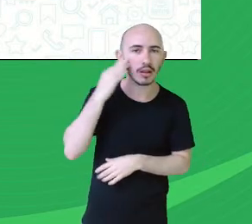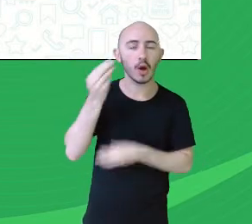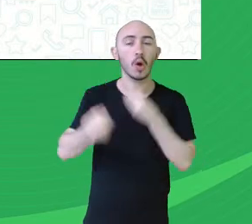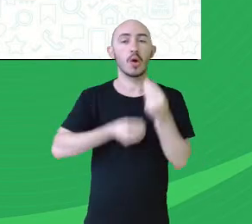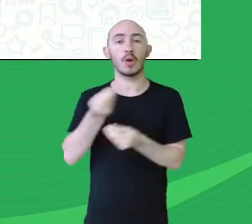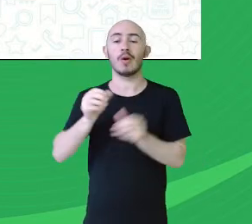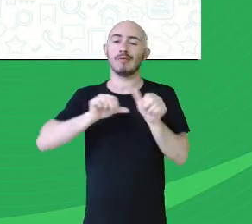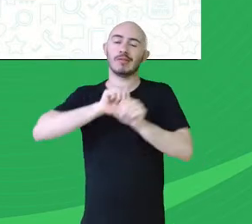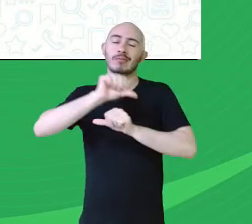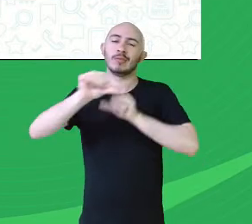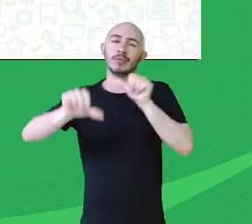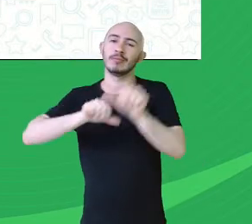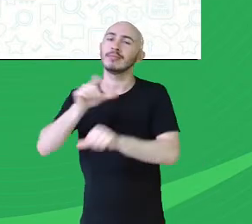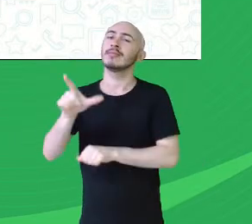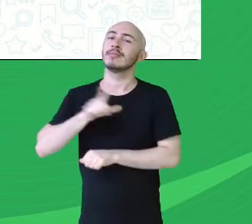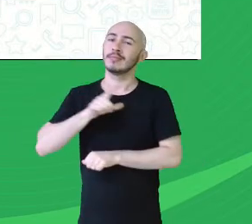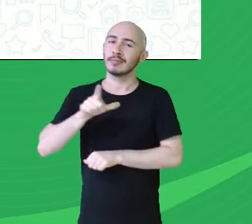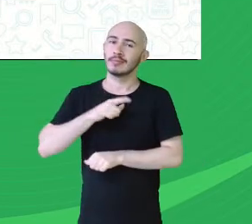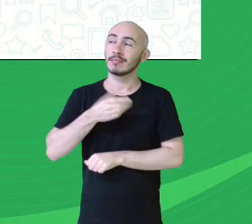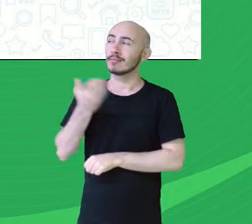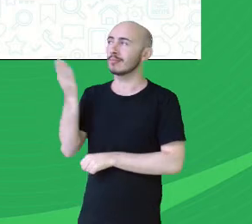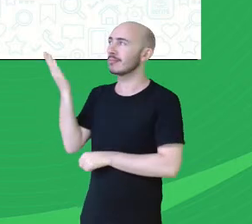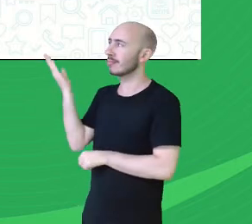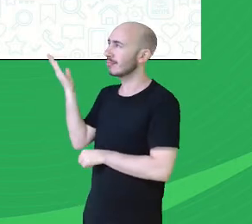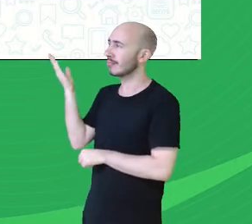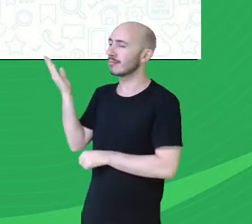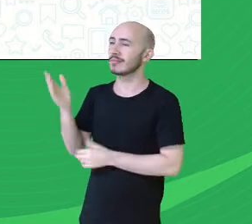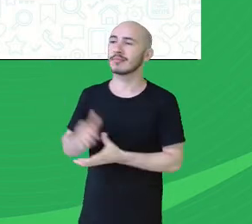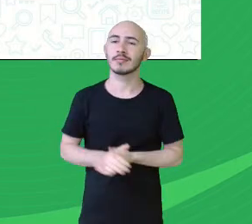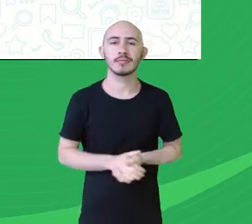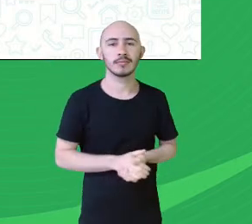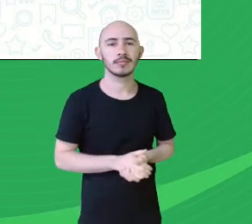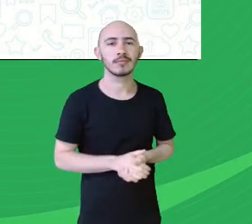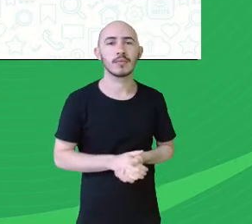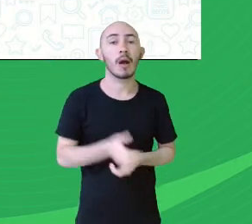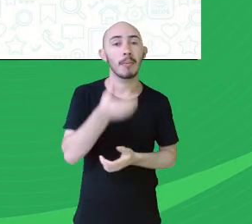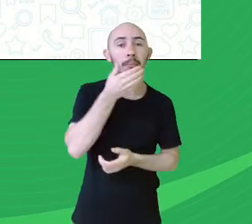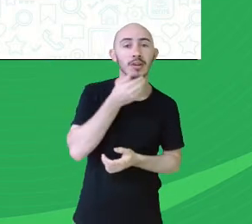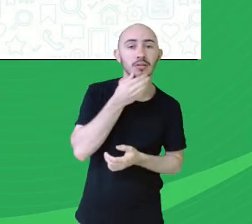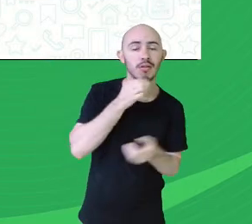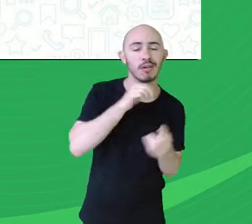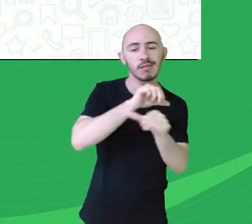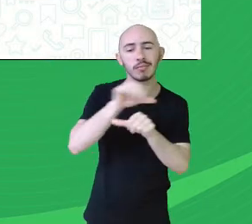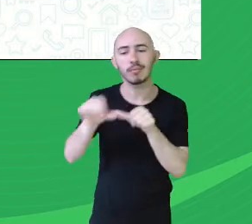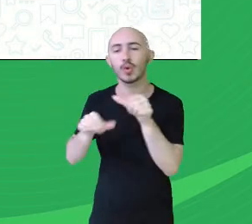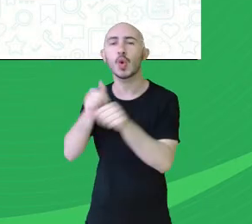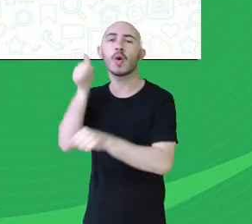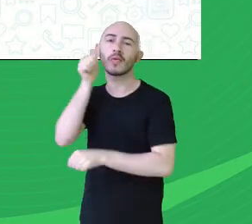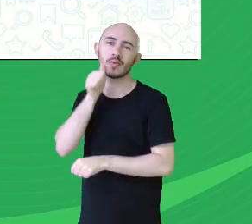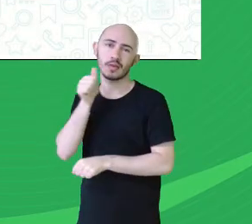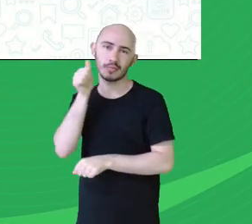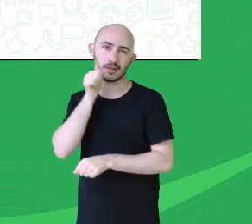que eu alterei aí em relação ao gênero. Passei do masculino para o feminino, utilizando lá o